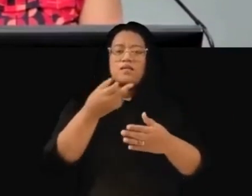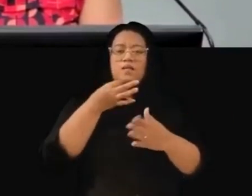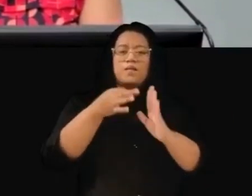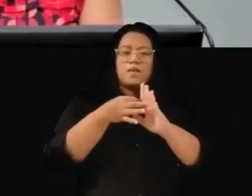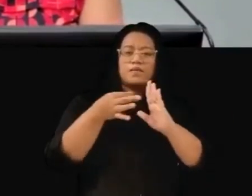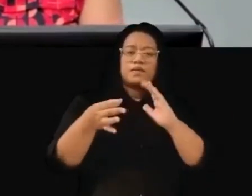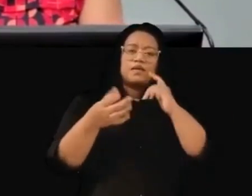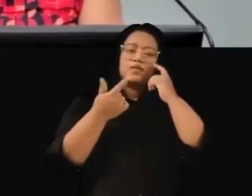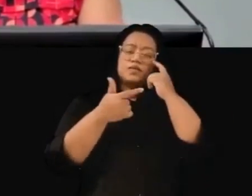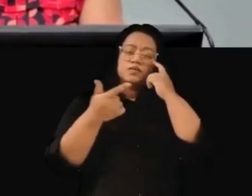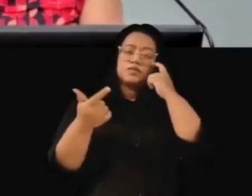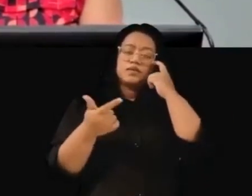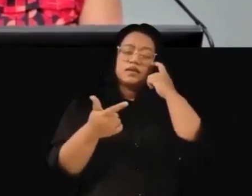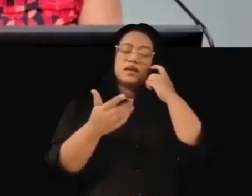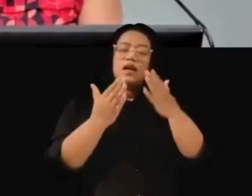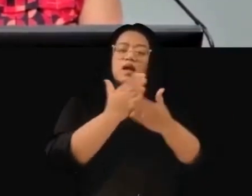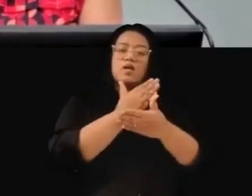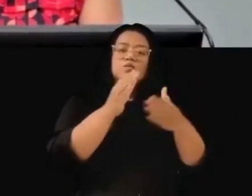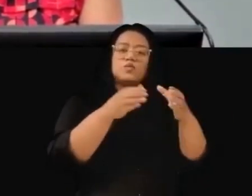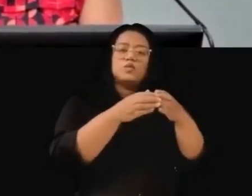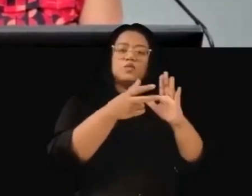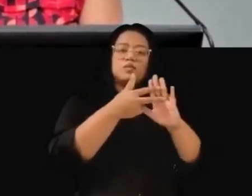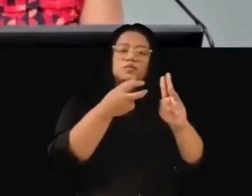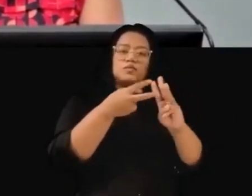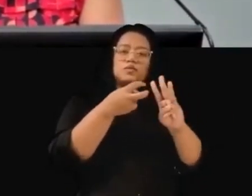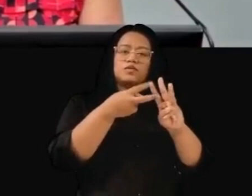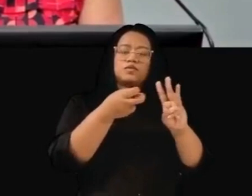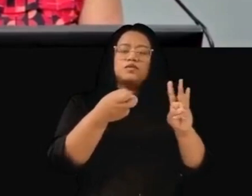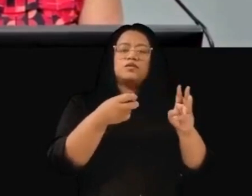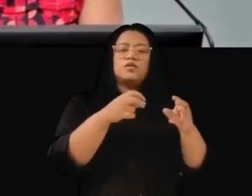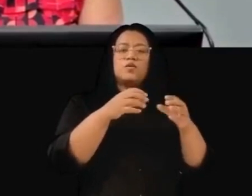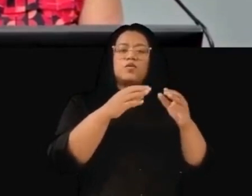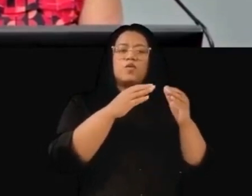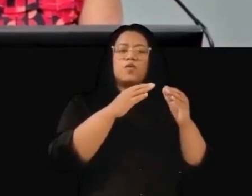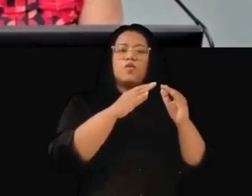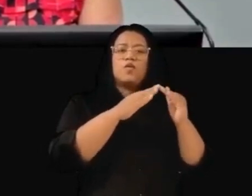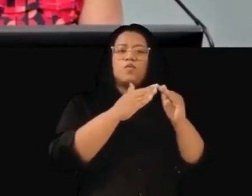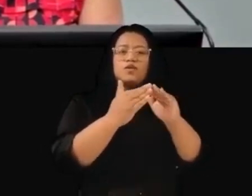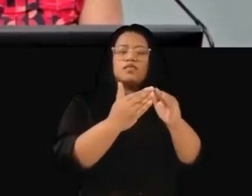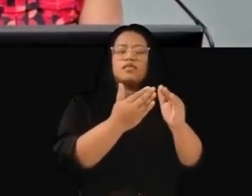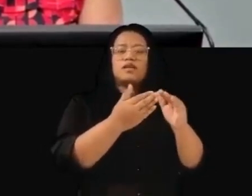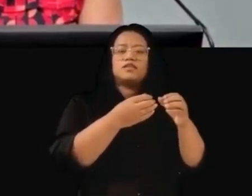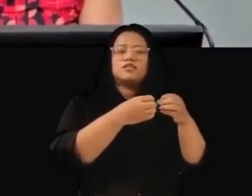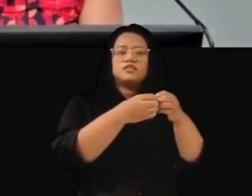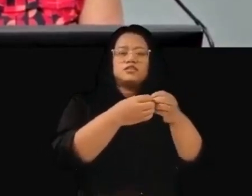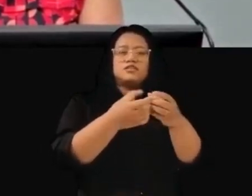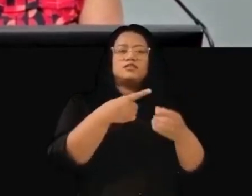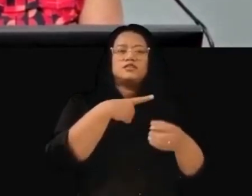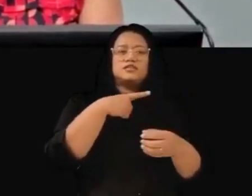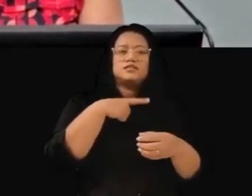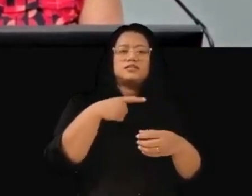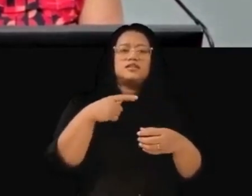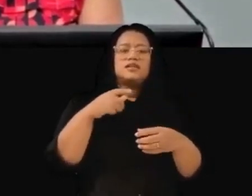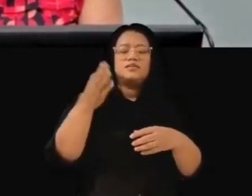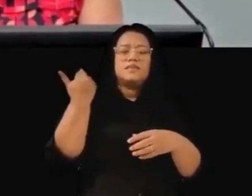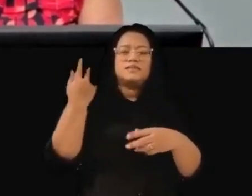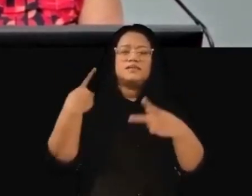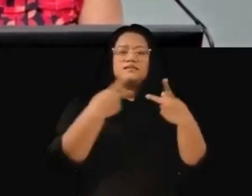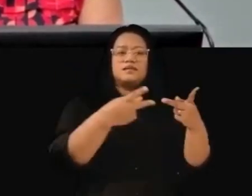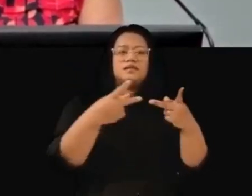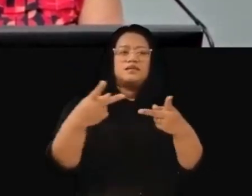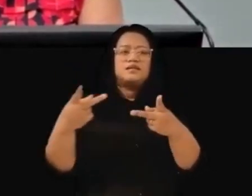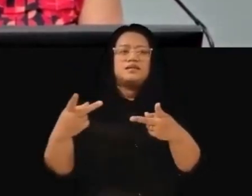povos originários, quilombolas e comunidades ribeirinhas, né? Eu, nessas andanças que a gente faz de vez em quando pela Amazônia, eu aprendi uma nova expressão,